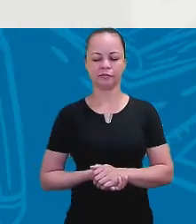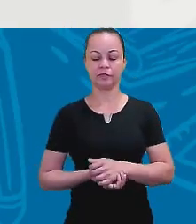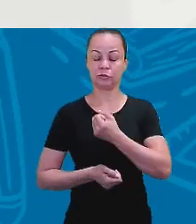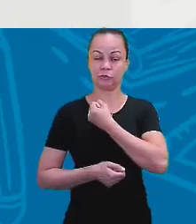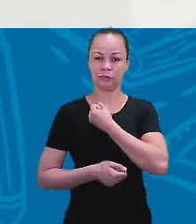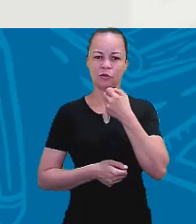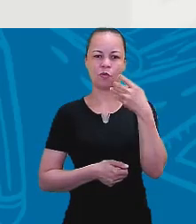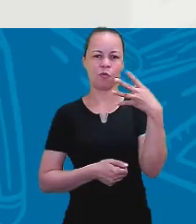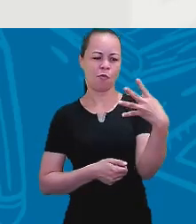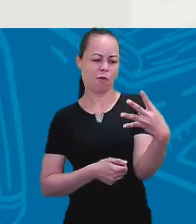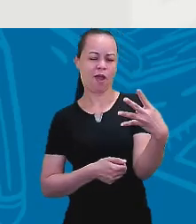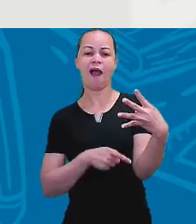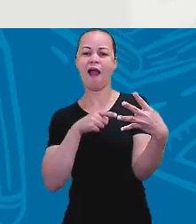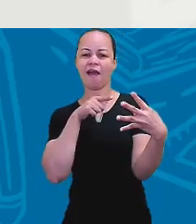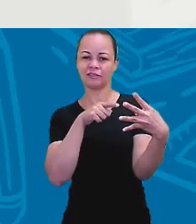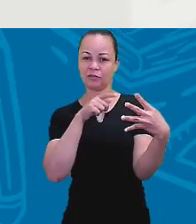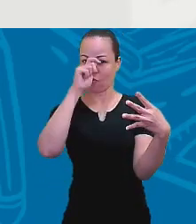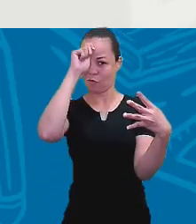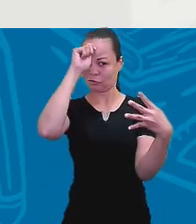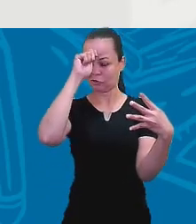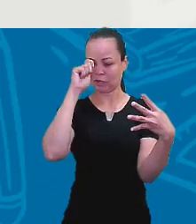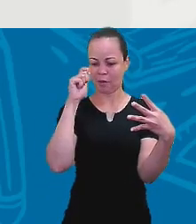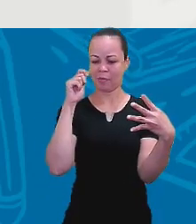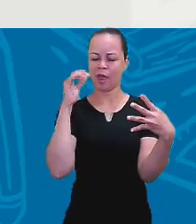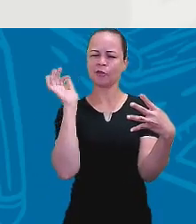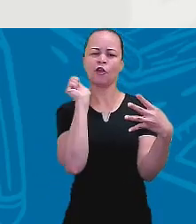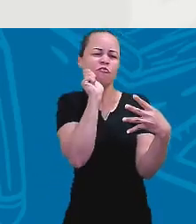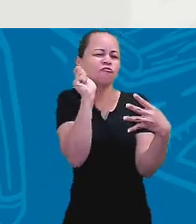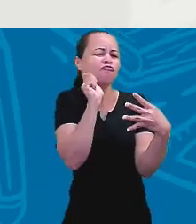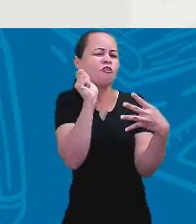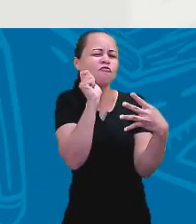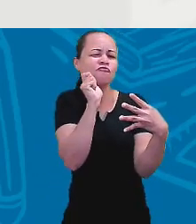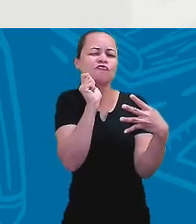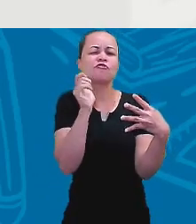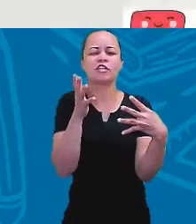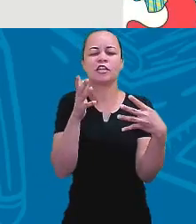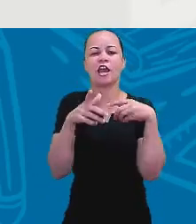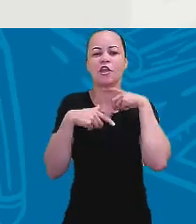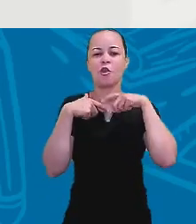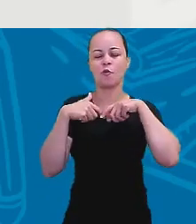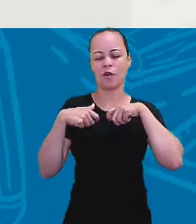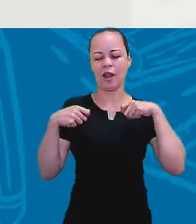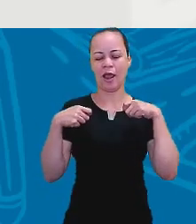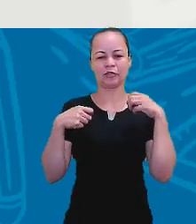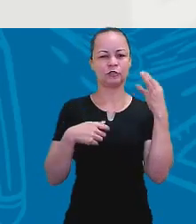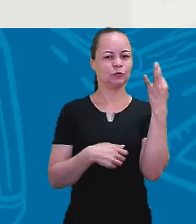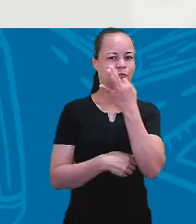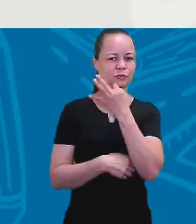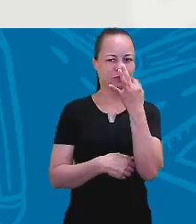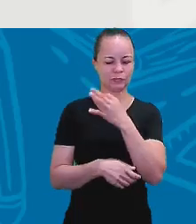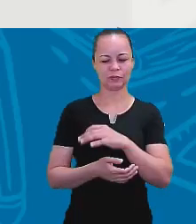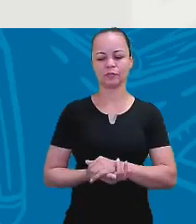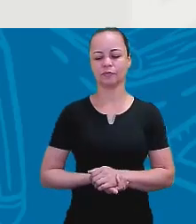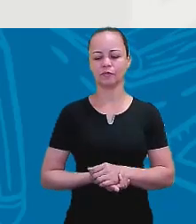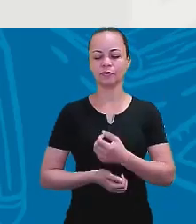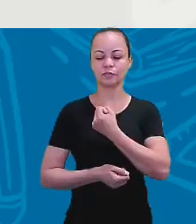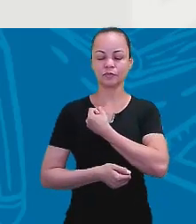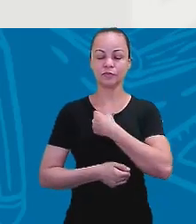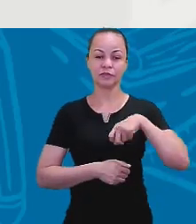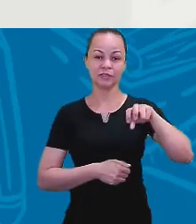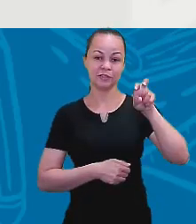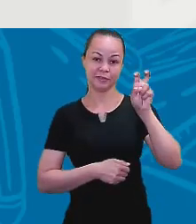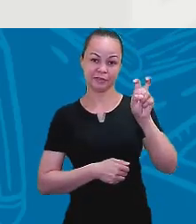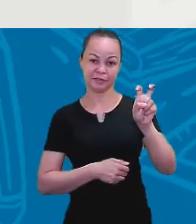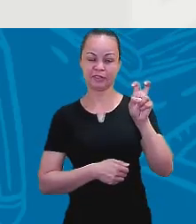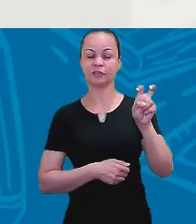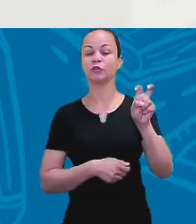número 4 com chapéu, toda fofinha e mimosa e um laço bem lindo. O número 5,